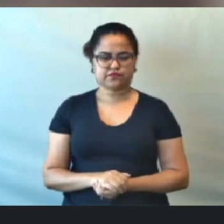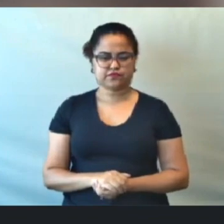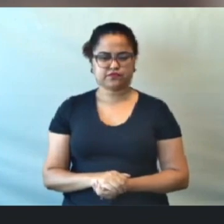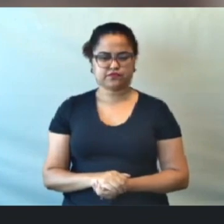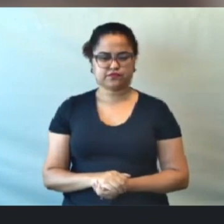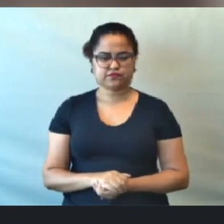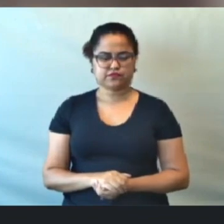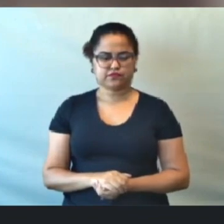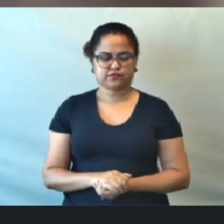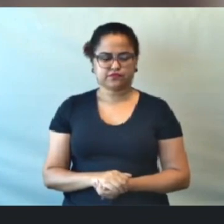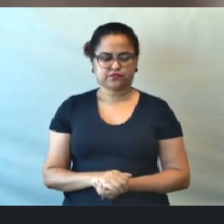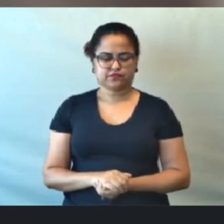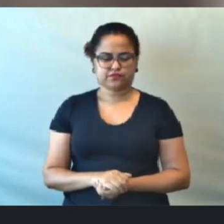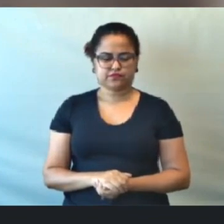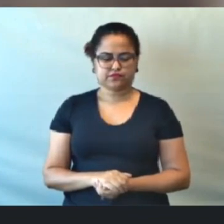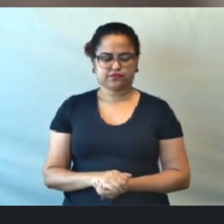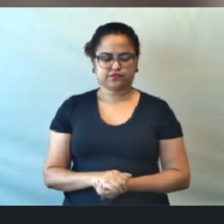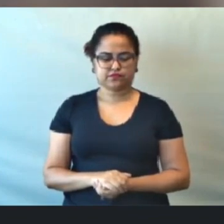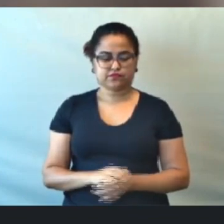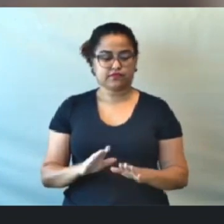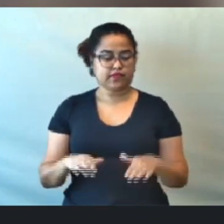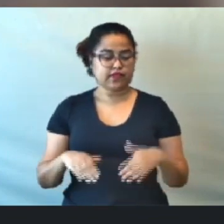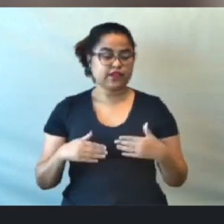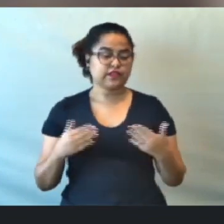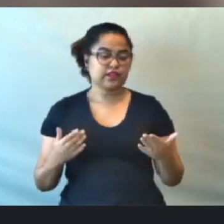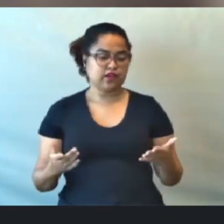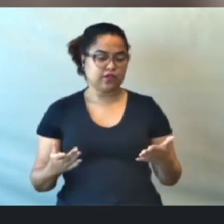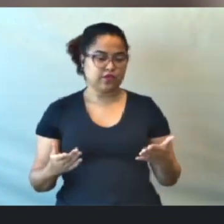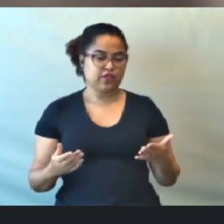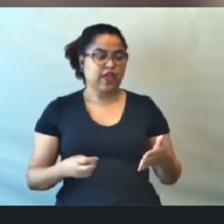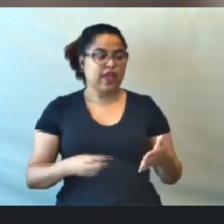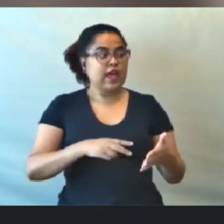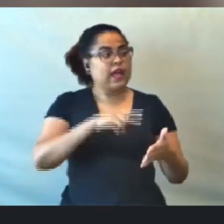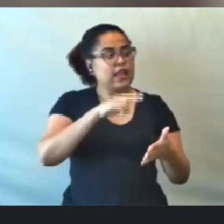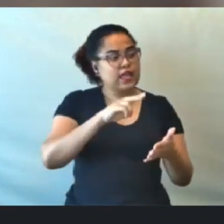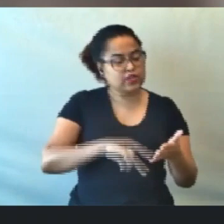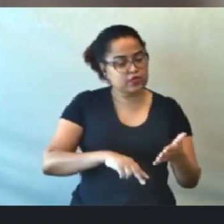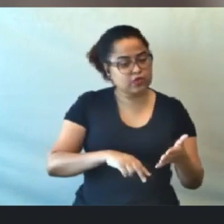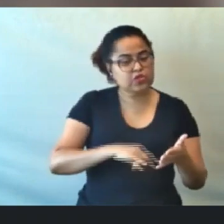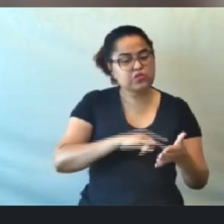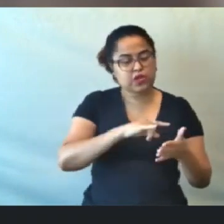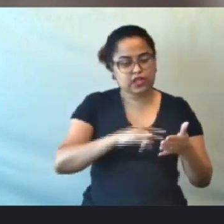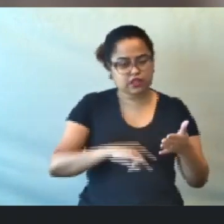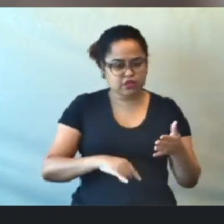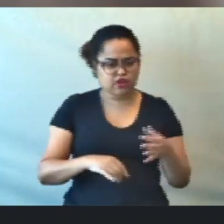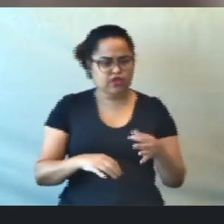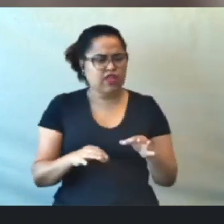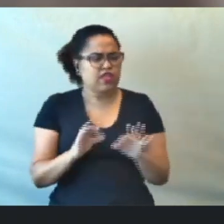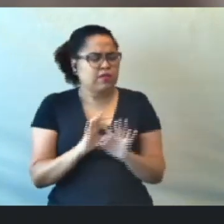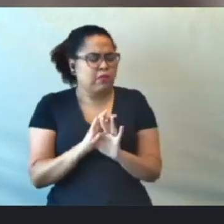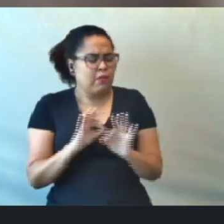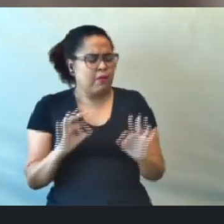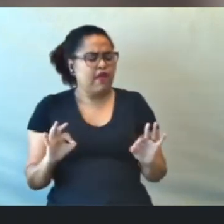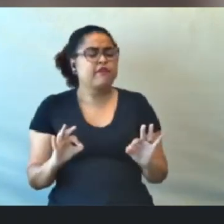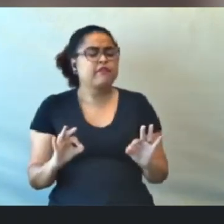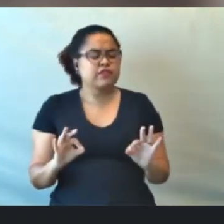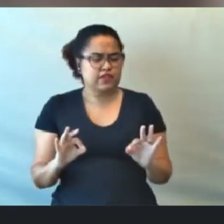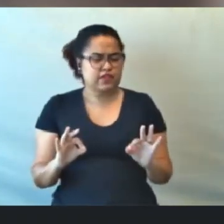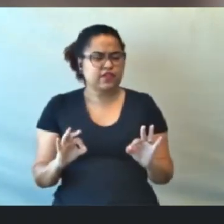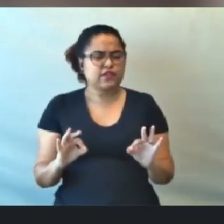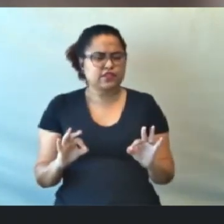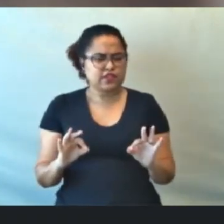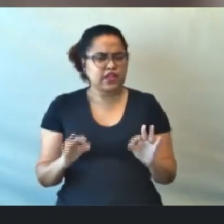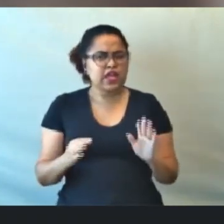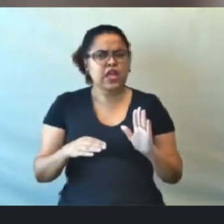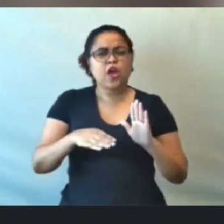Então, a leitura do relatório está perfeita, né? Os pontos que nós levantamos são esses mesmo.